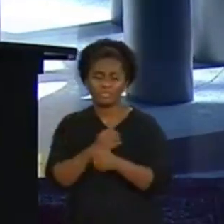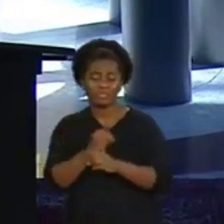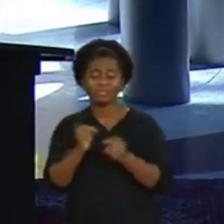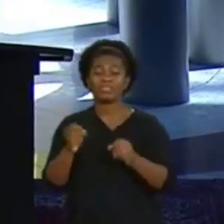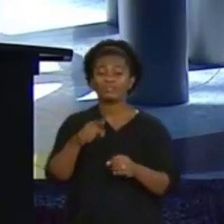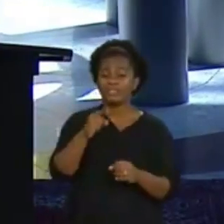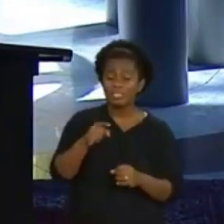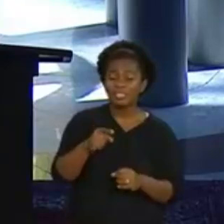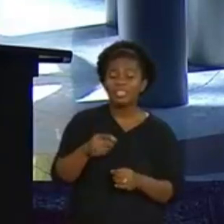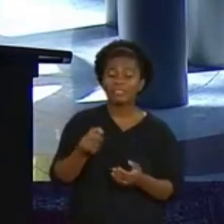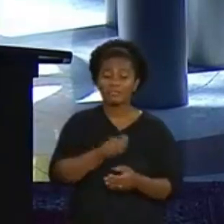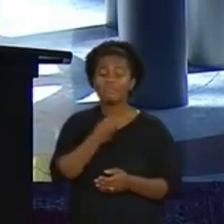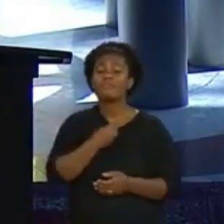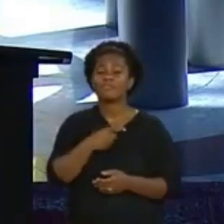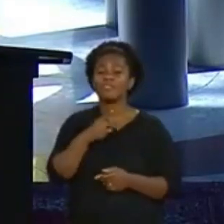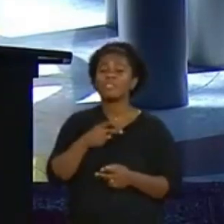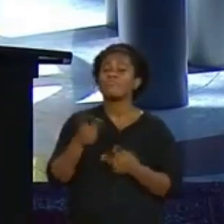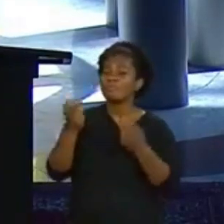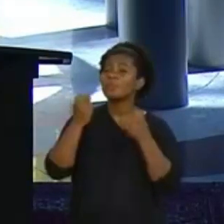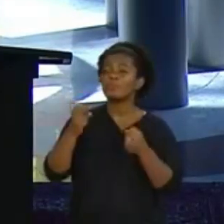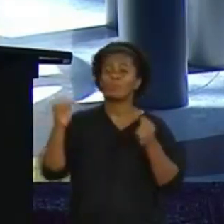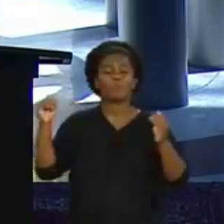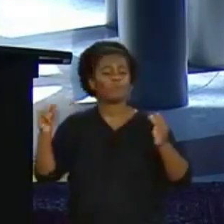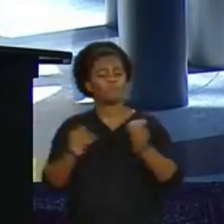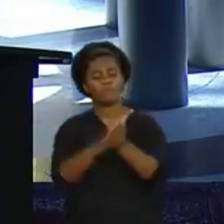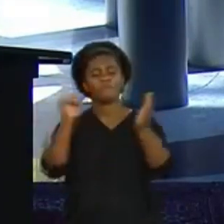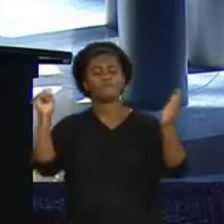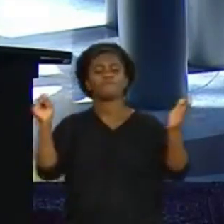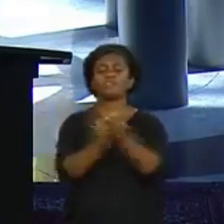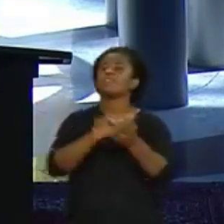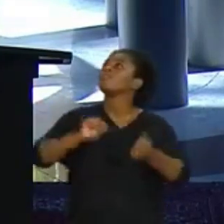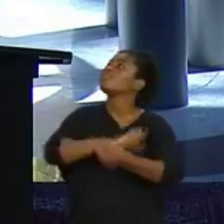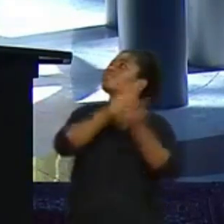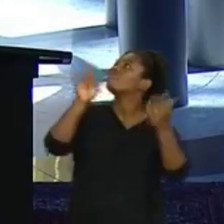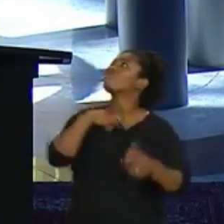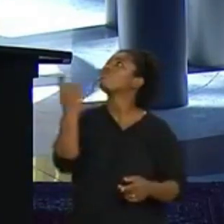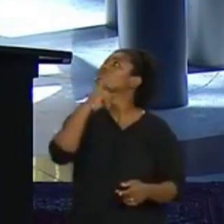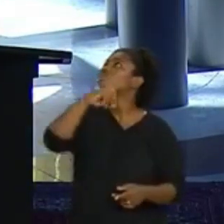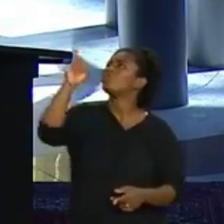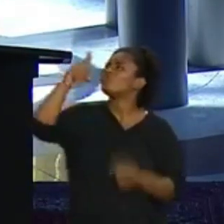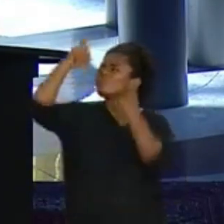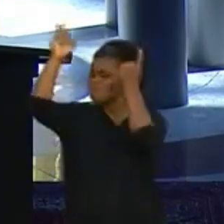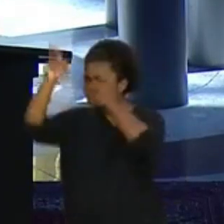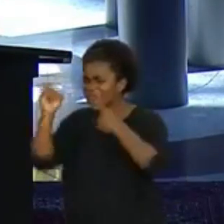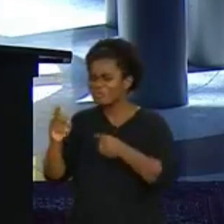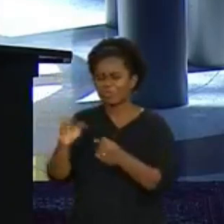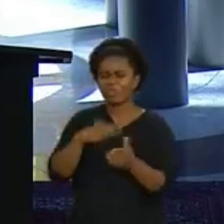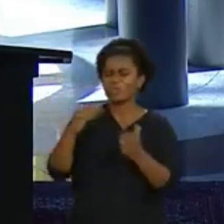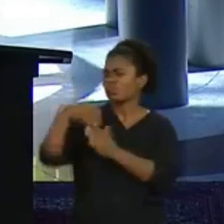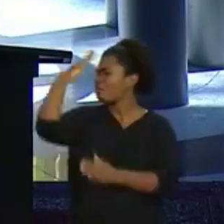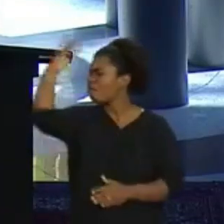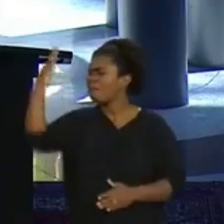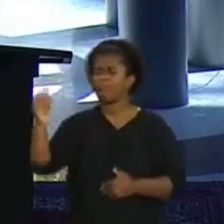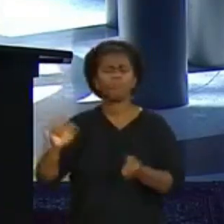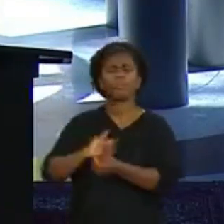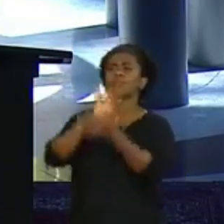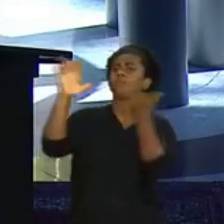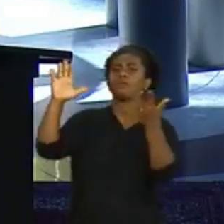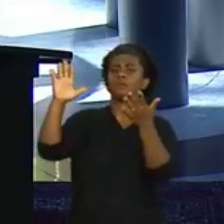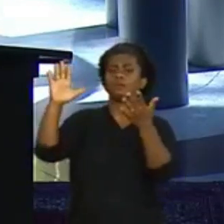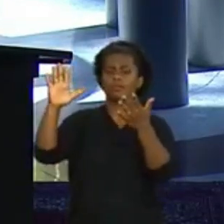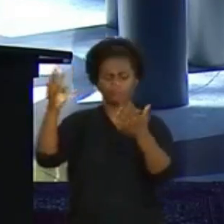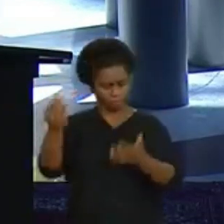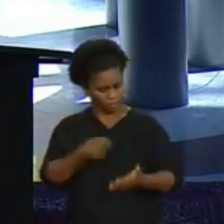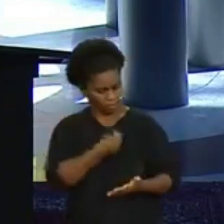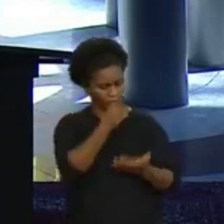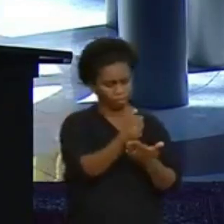verá. Louvado e glorificado seja o nosso Deus, digno de toda honra e glória, meu Pai. Toma a nossa